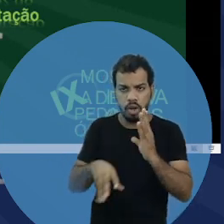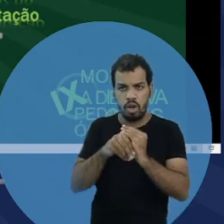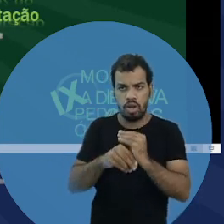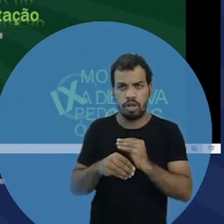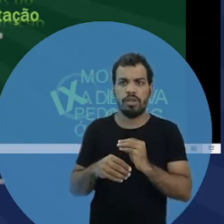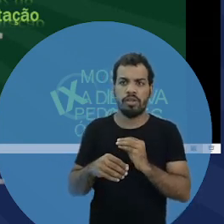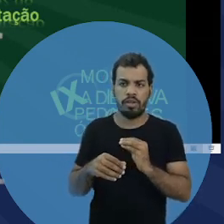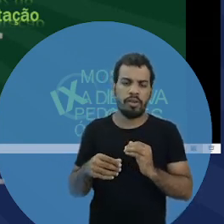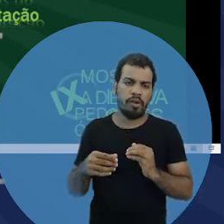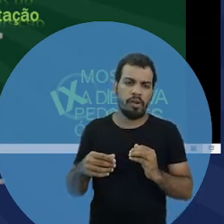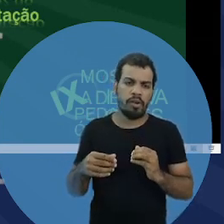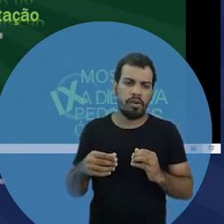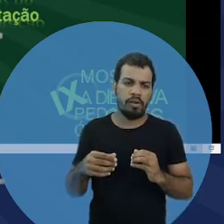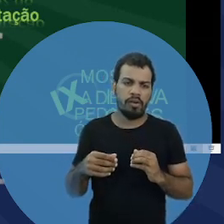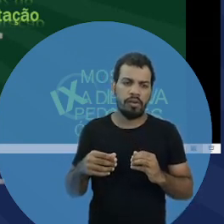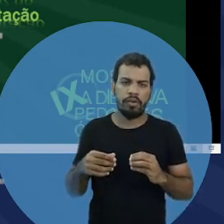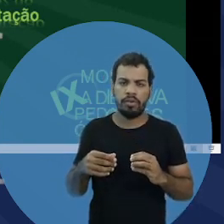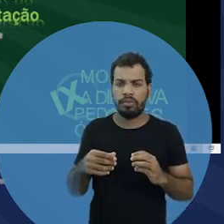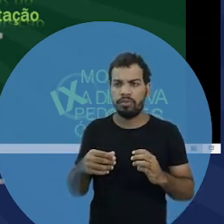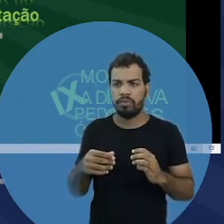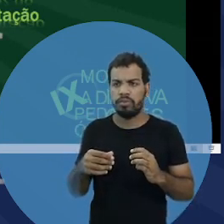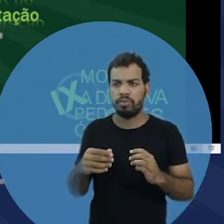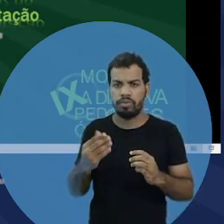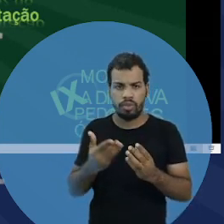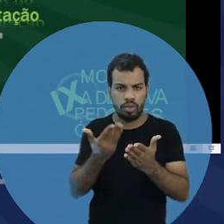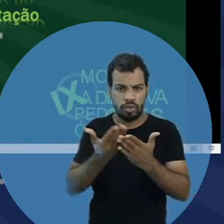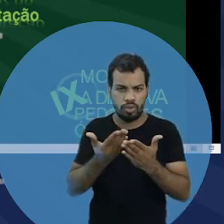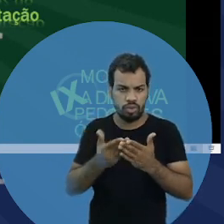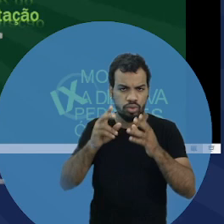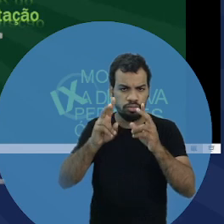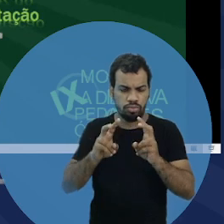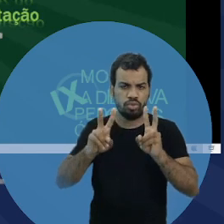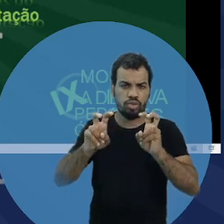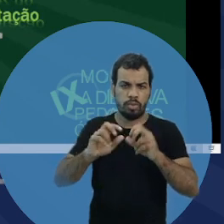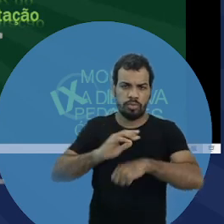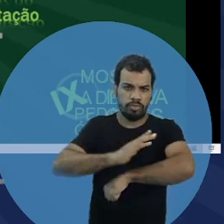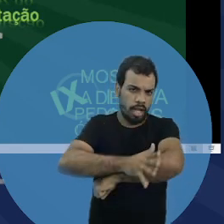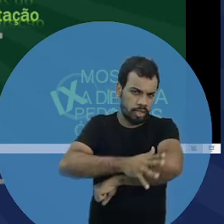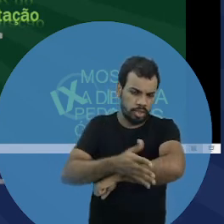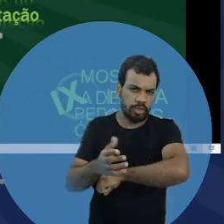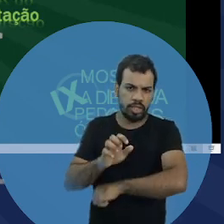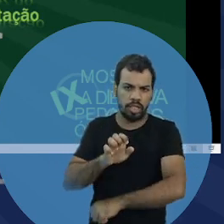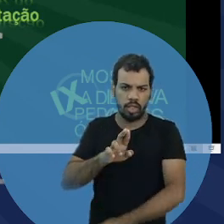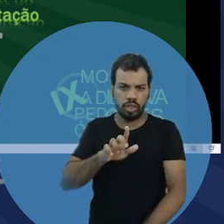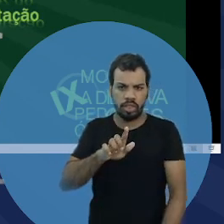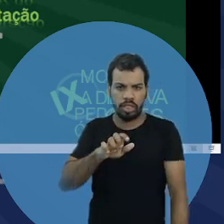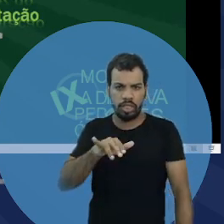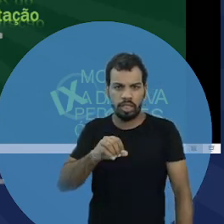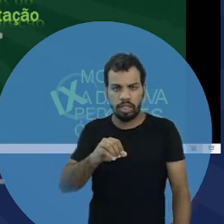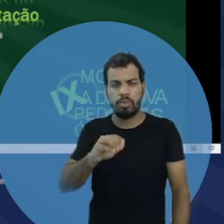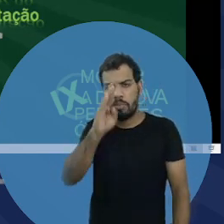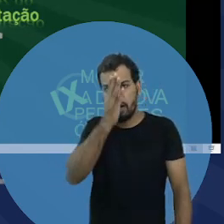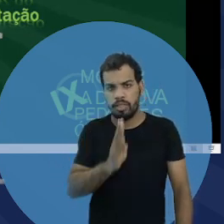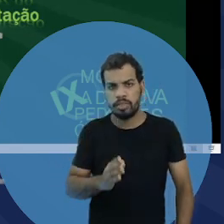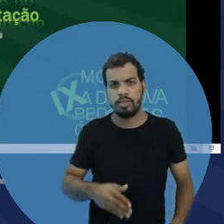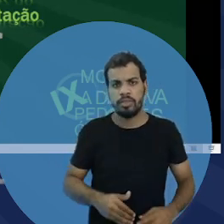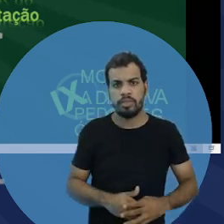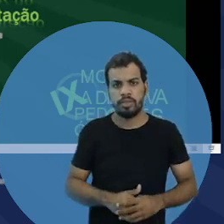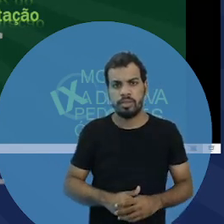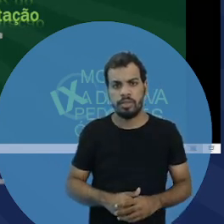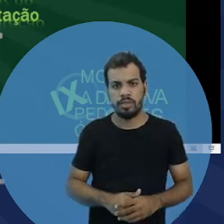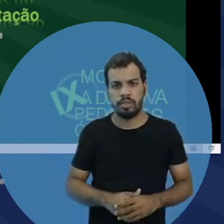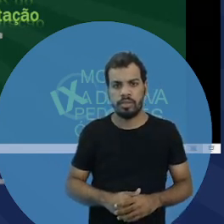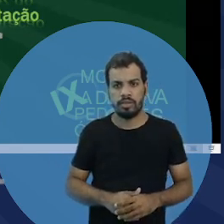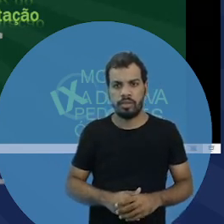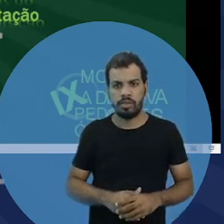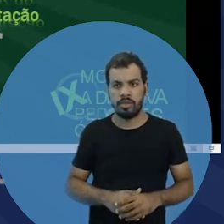o nosso estudo sobre racismo e eugenia no Brasil. certo? E aí, em